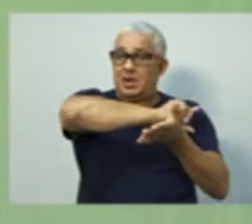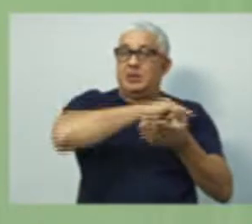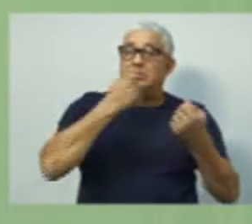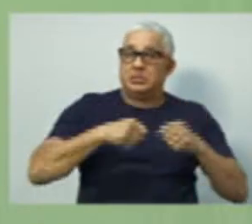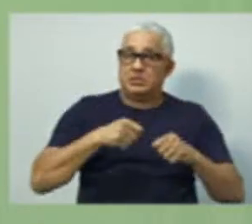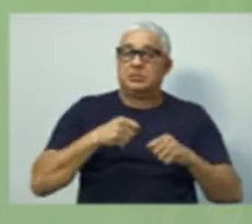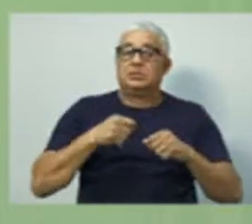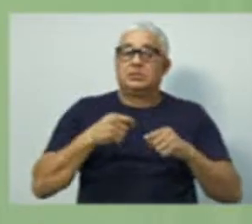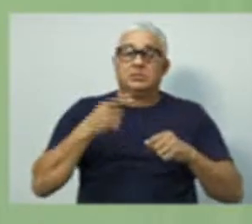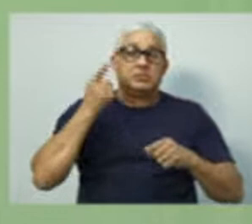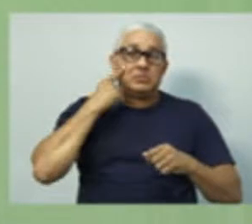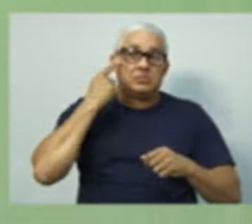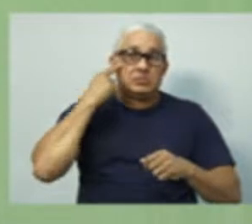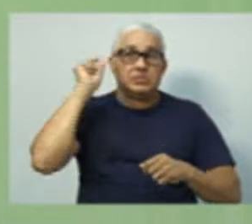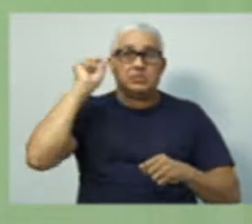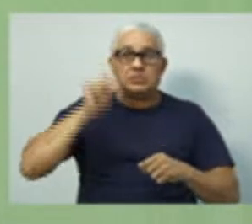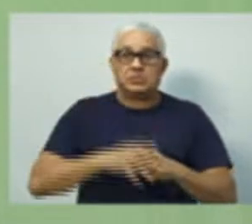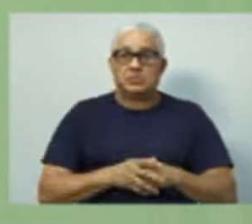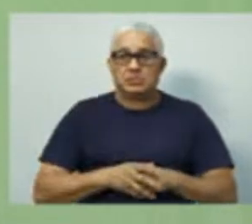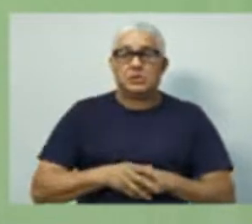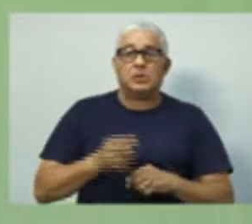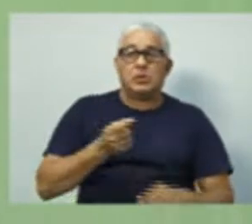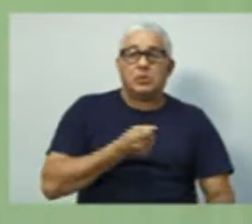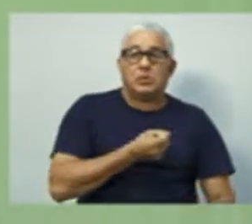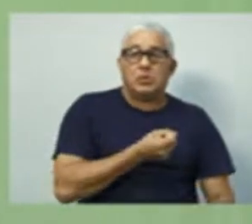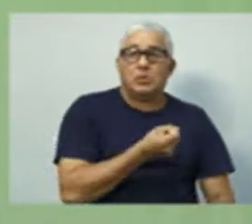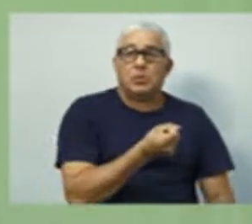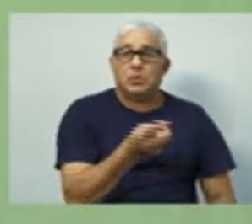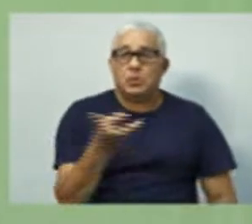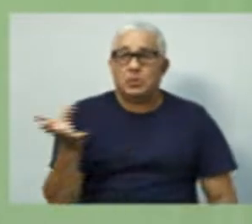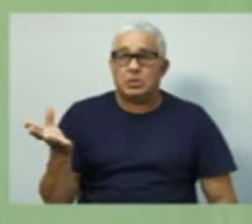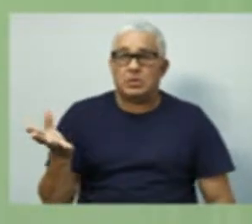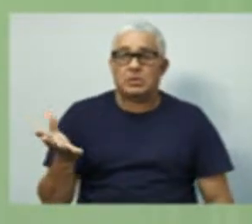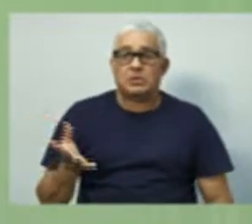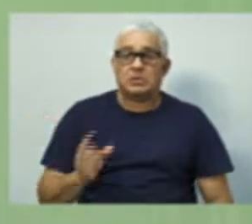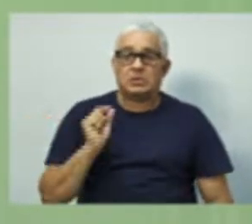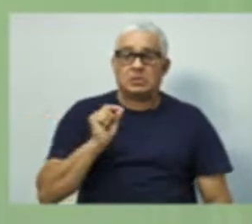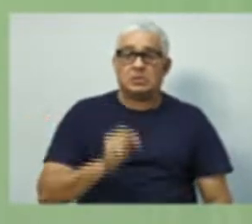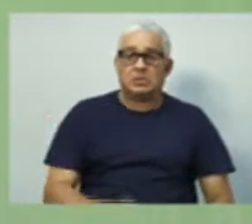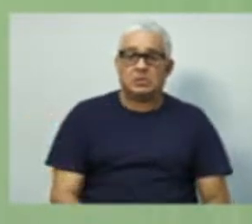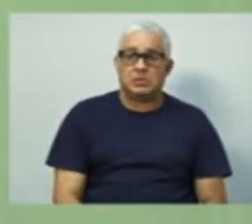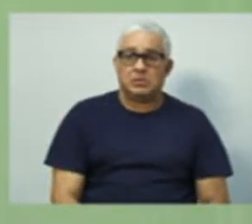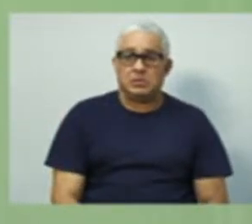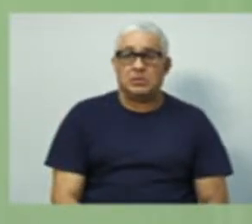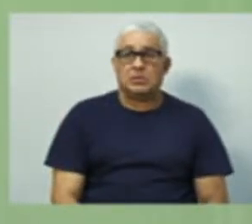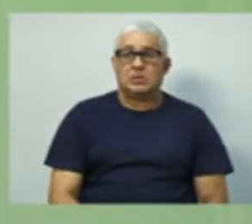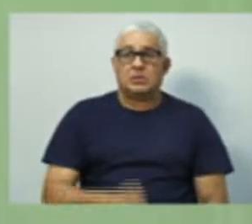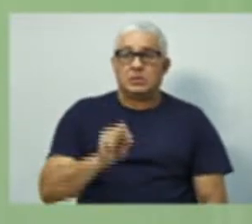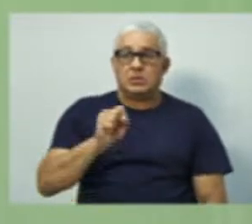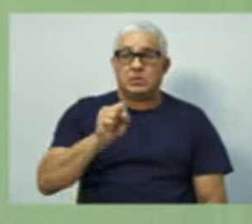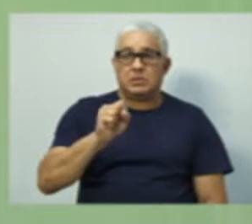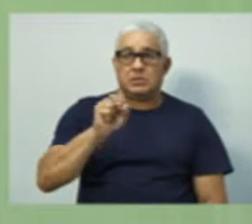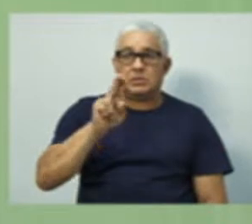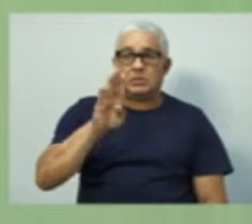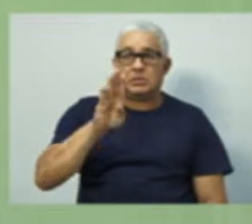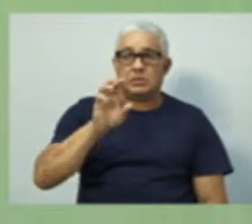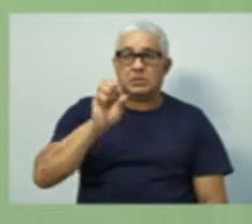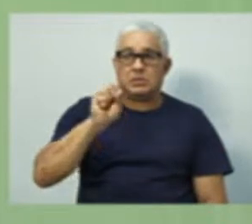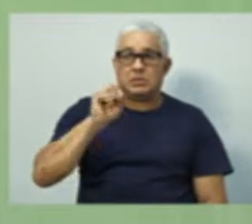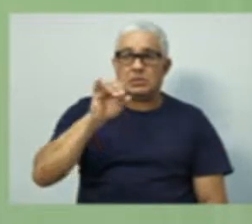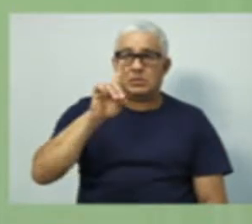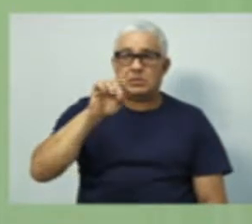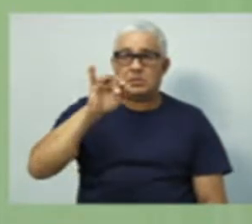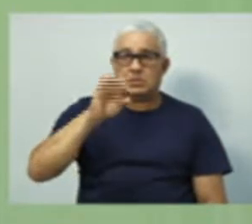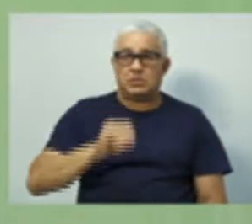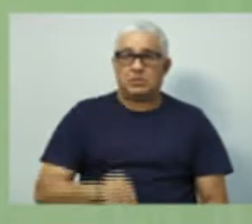base que a gente viu quantitativa para que sirva o quê? De subsídio para que ele comece a montar um